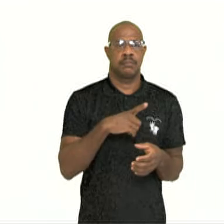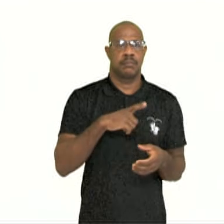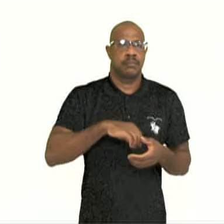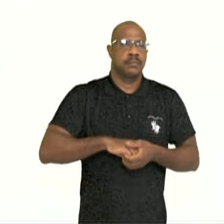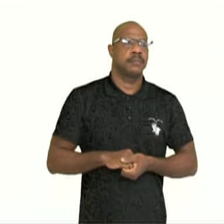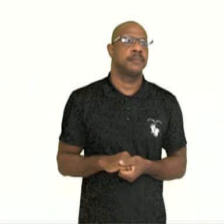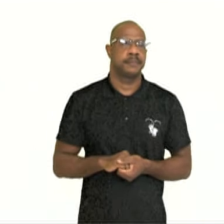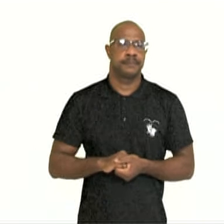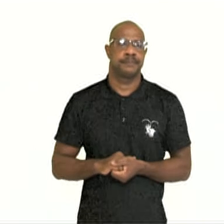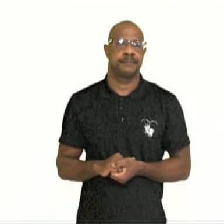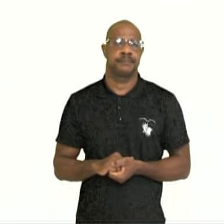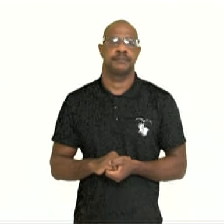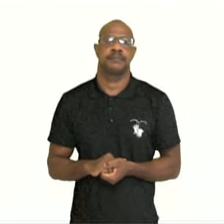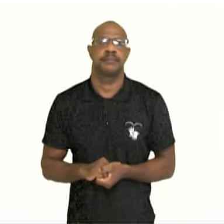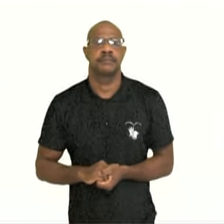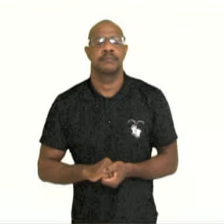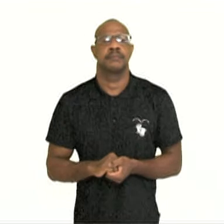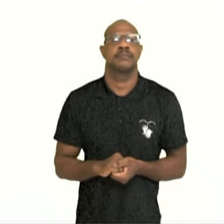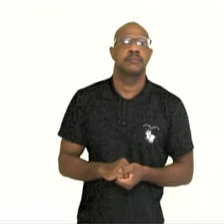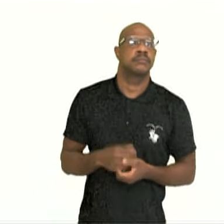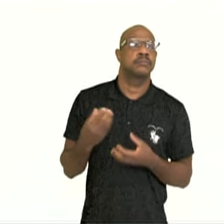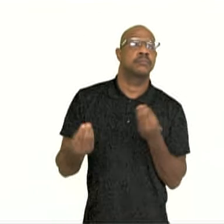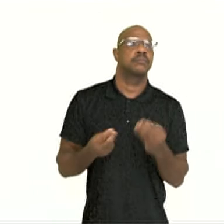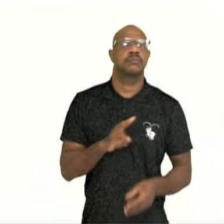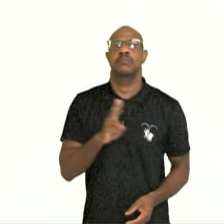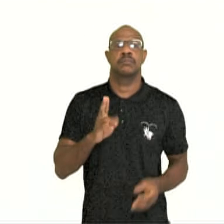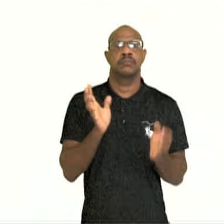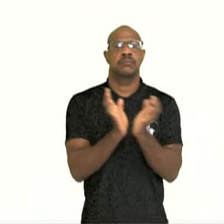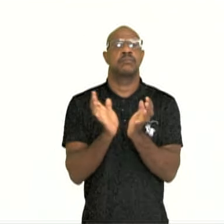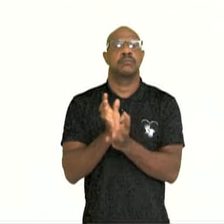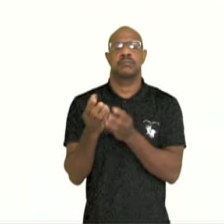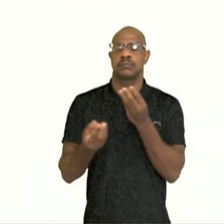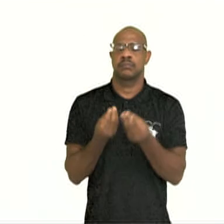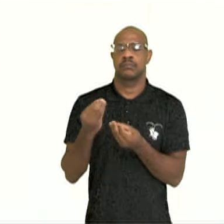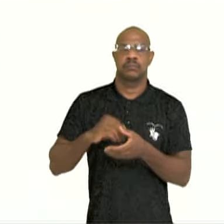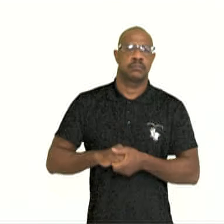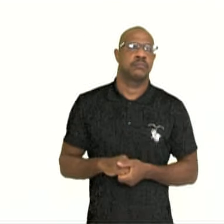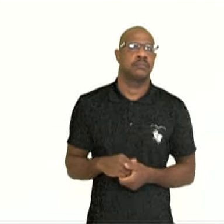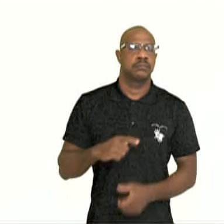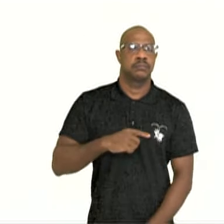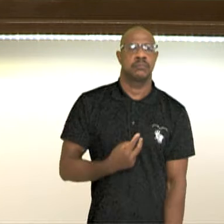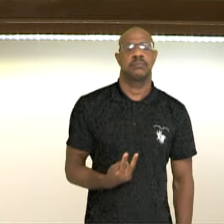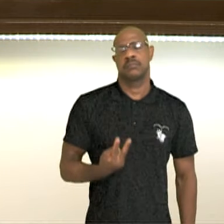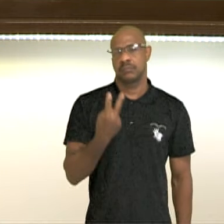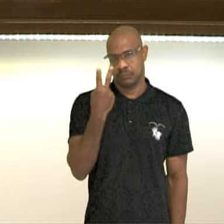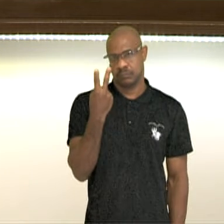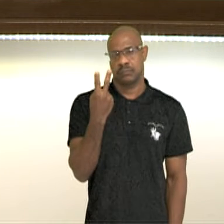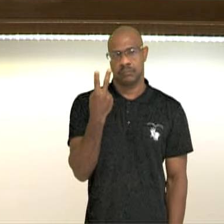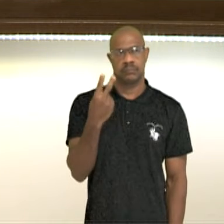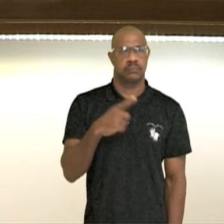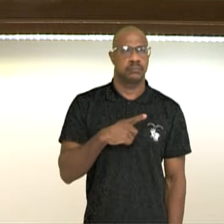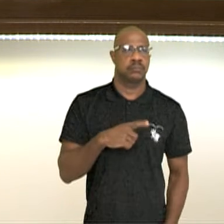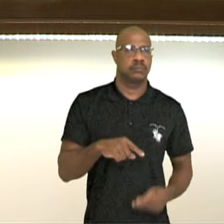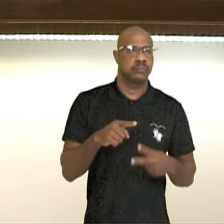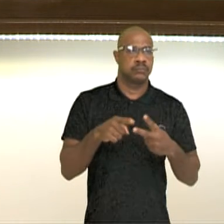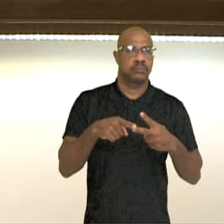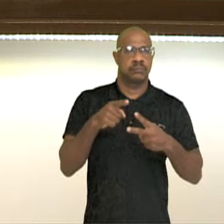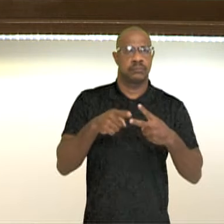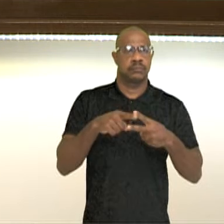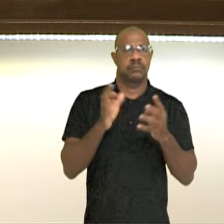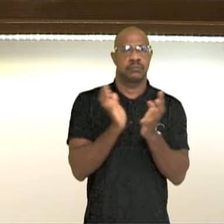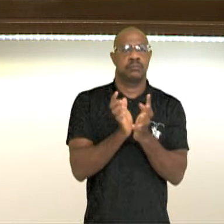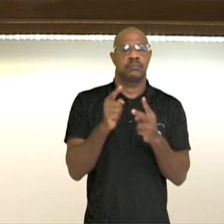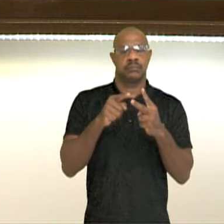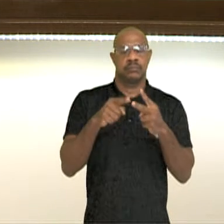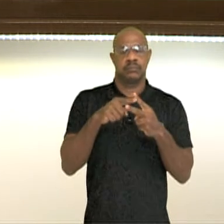novamente. A classificação desse grupo se dá em dois, né? A classificação do grupo das angiospermas em dois